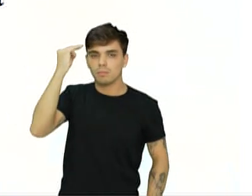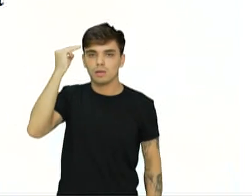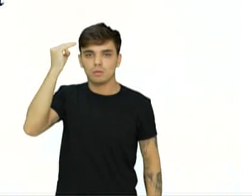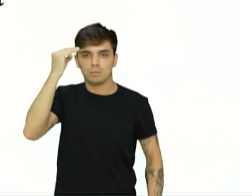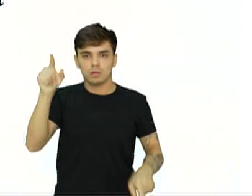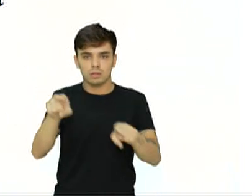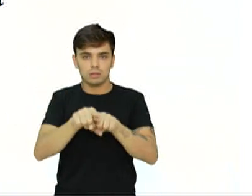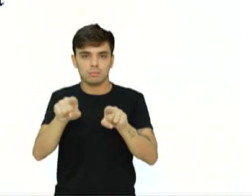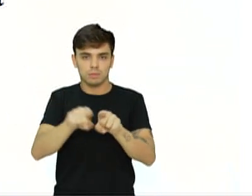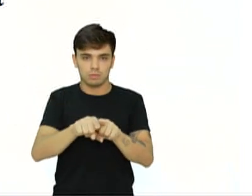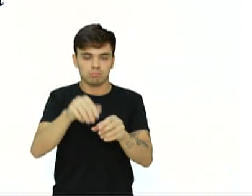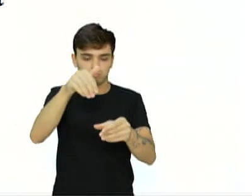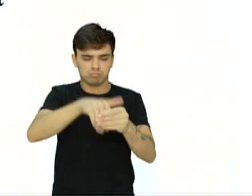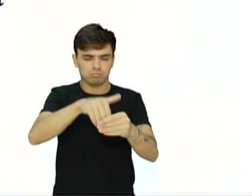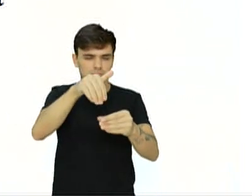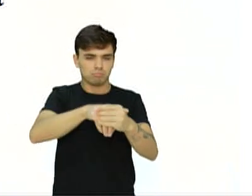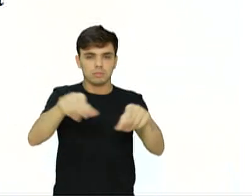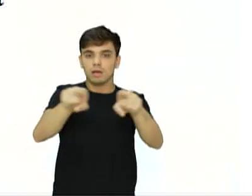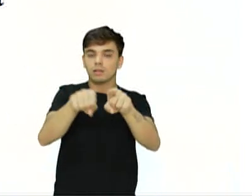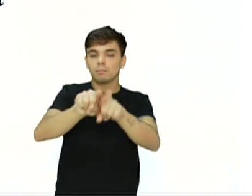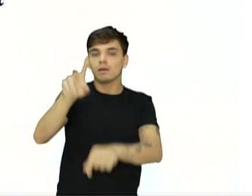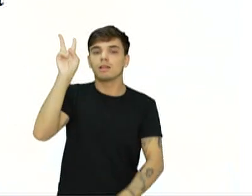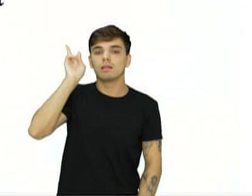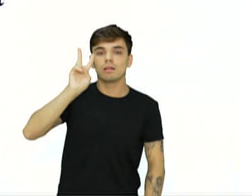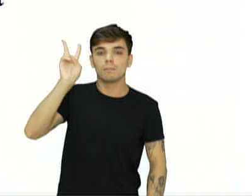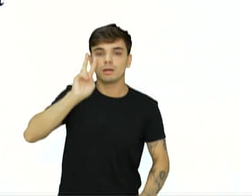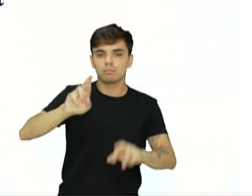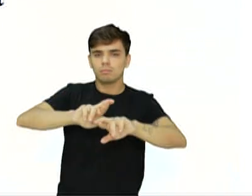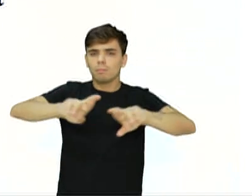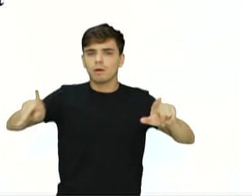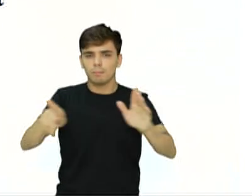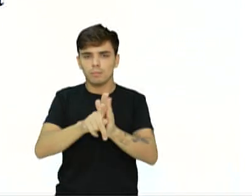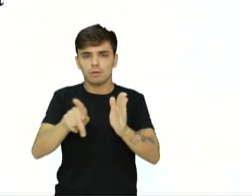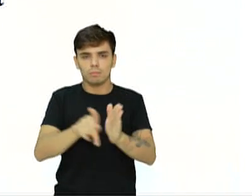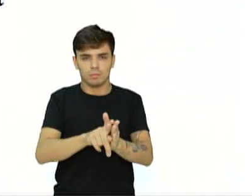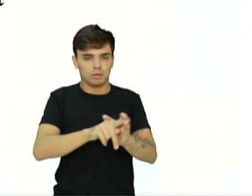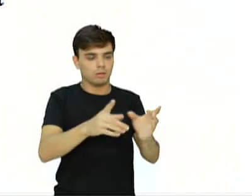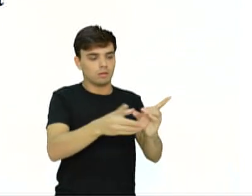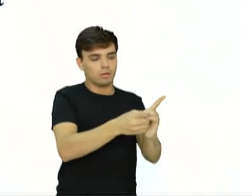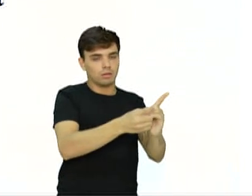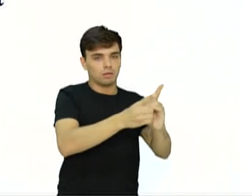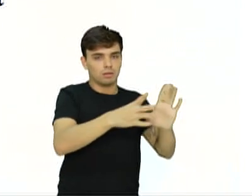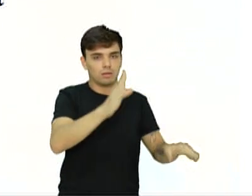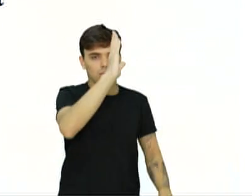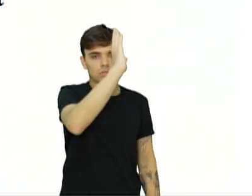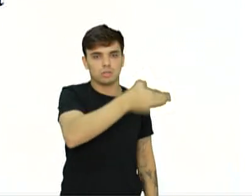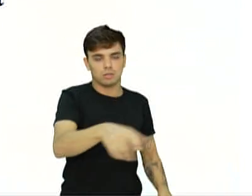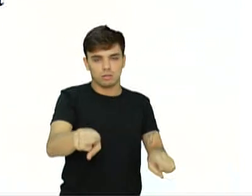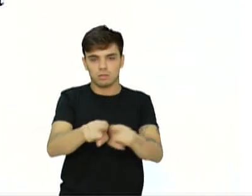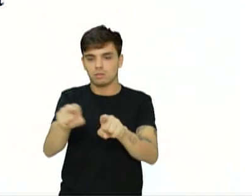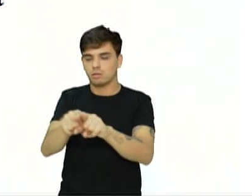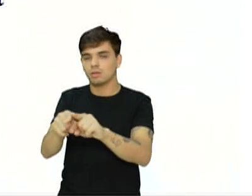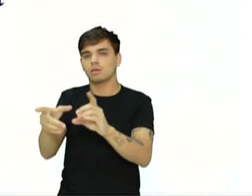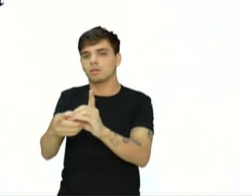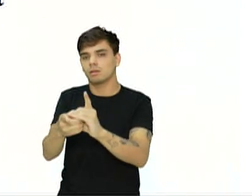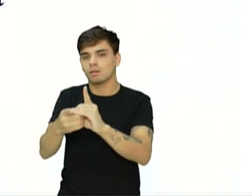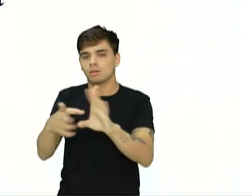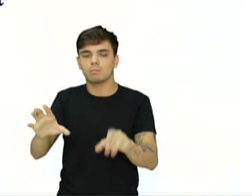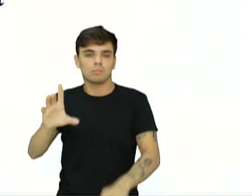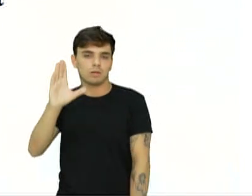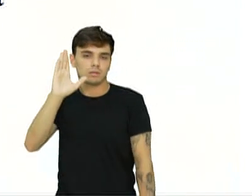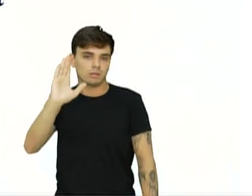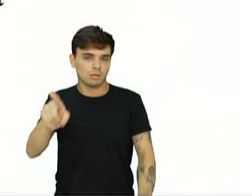das eleições e relembramos também diferenças entre democracia direta e indireta,